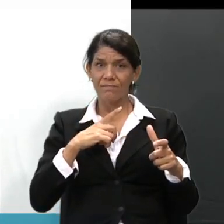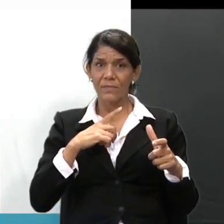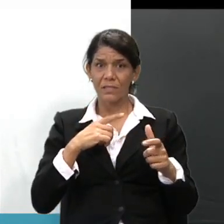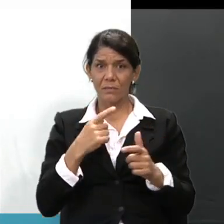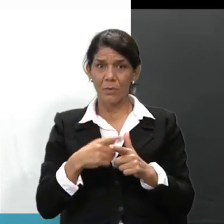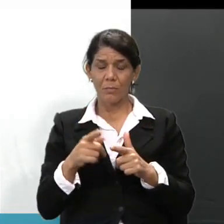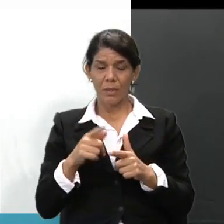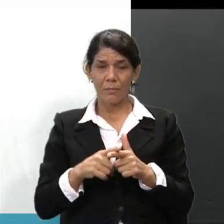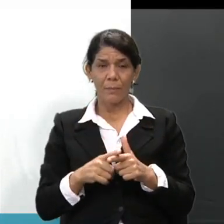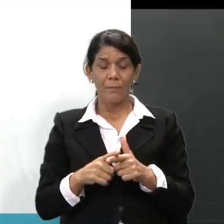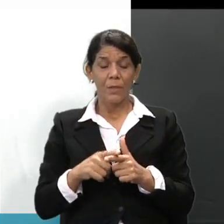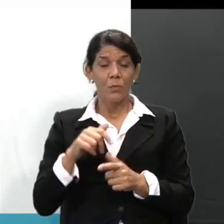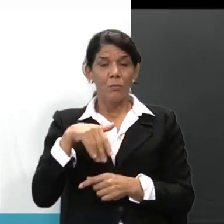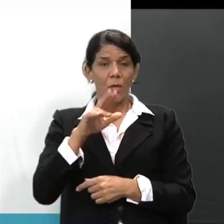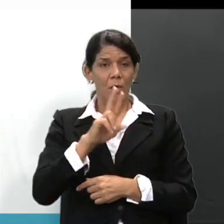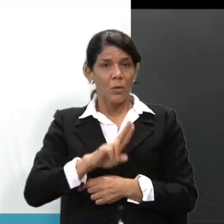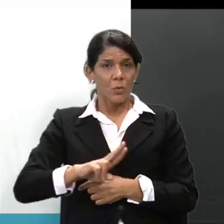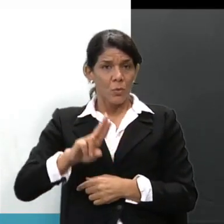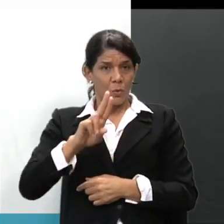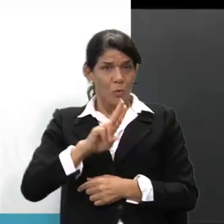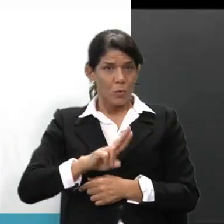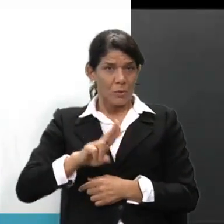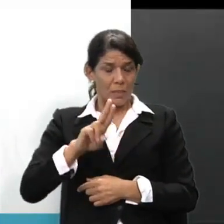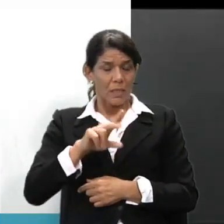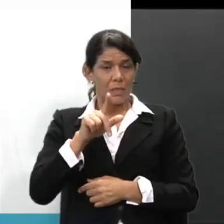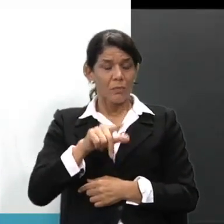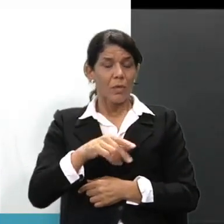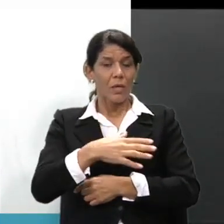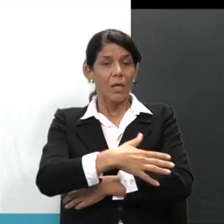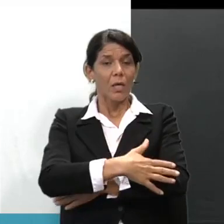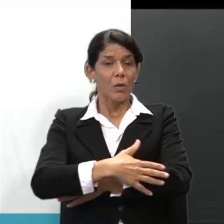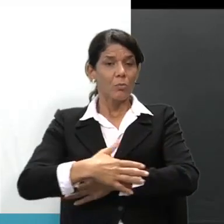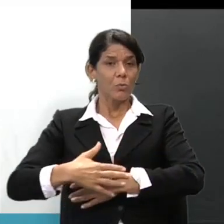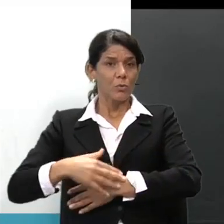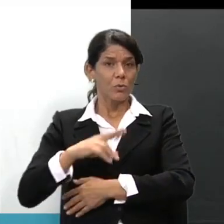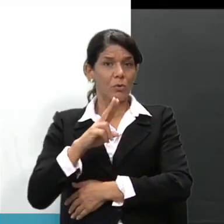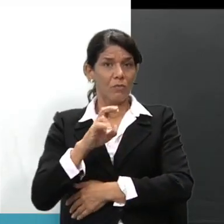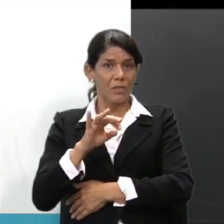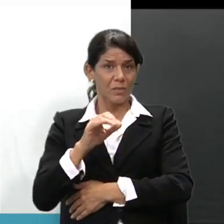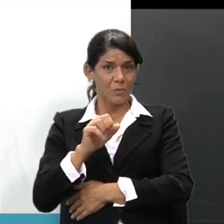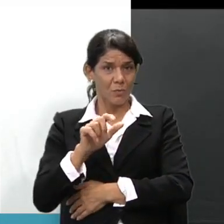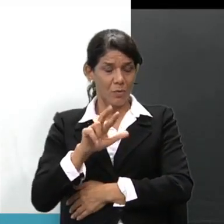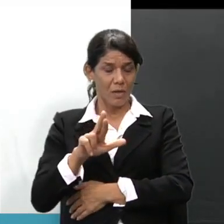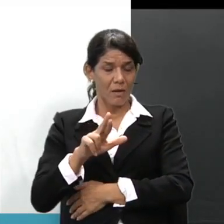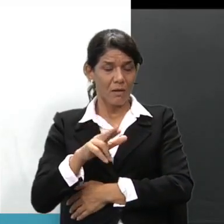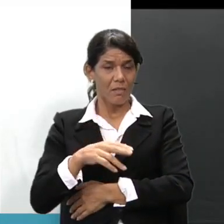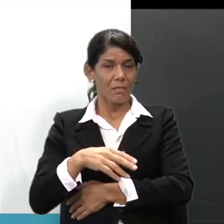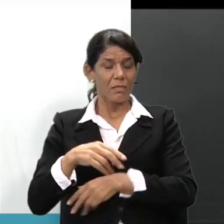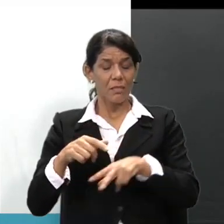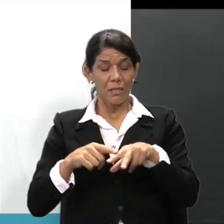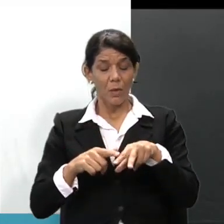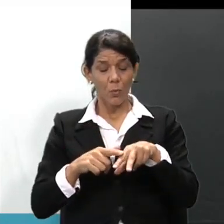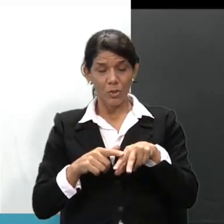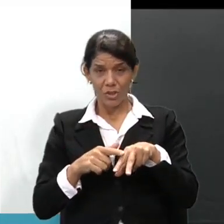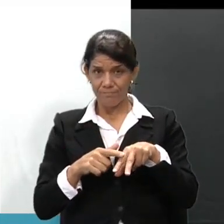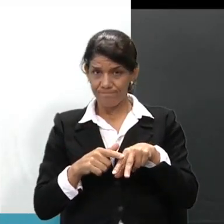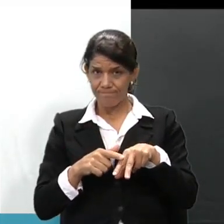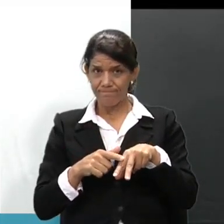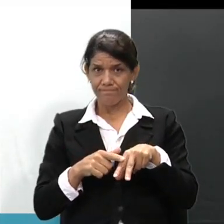sinais. Os mais utilizados são músculo vascular da coxa,